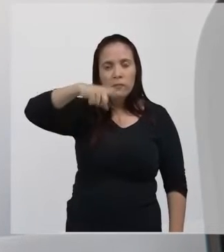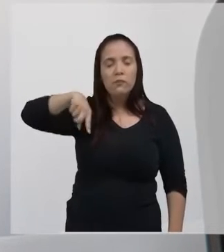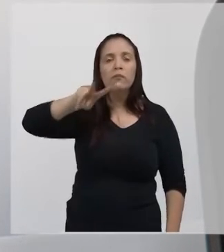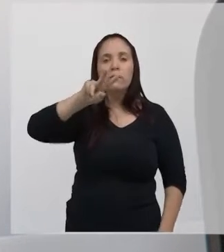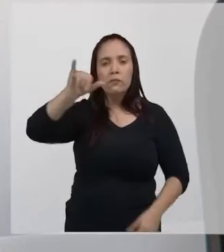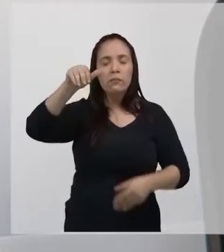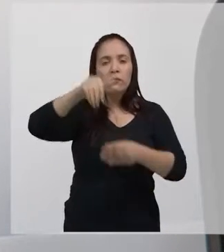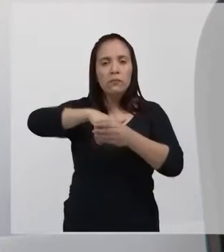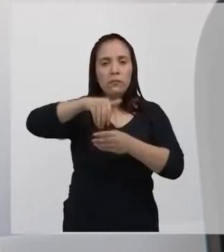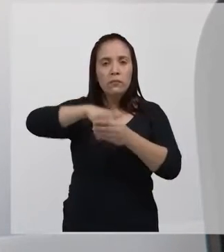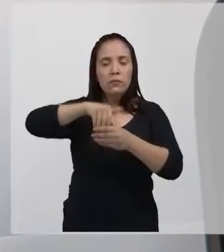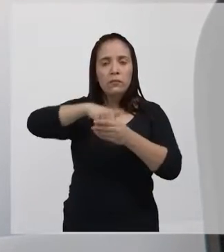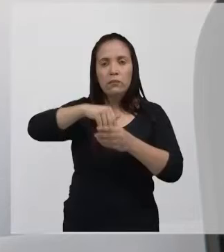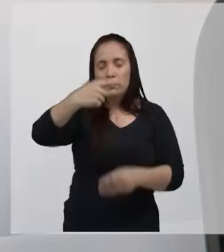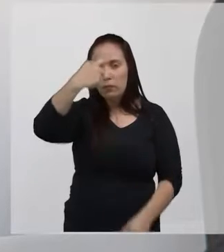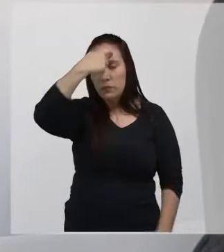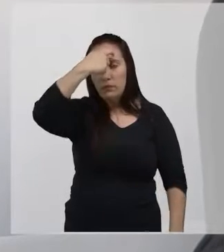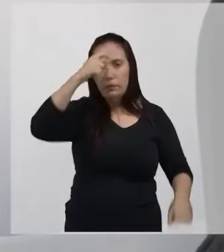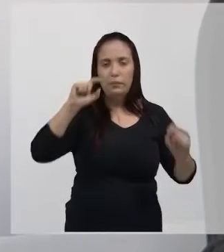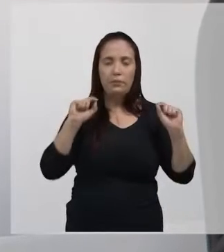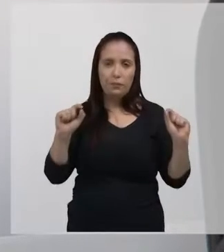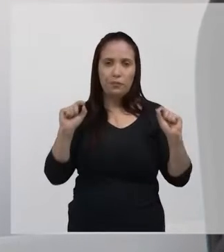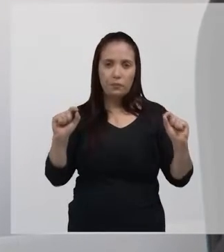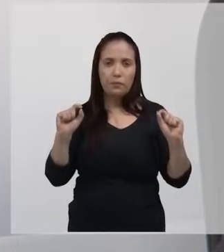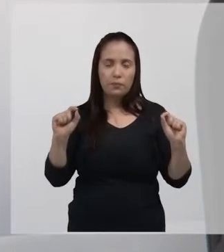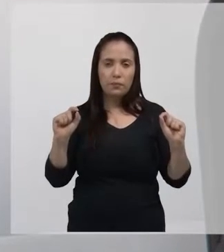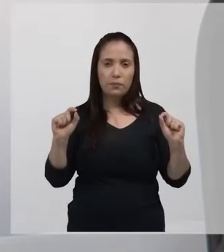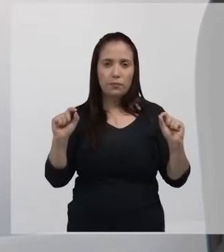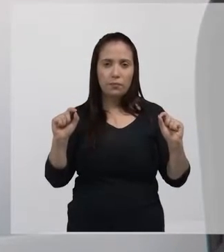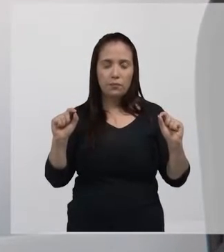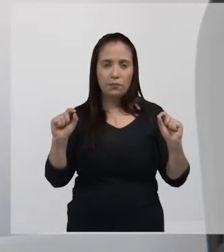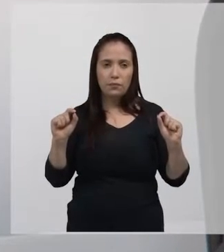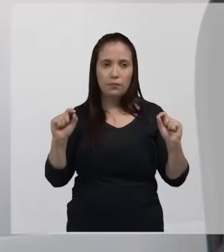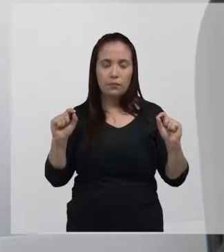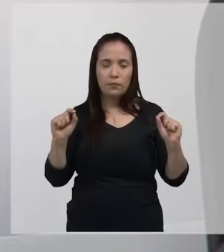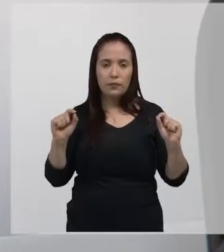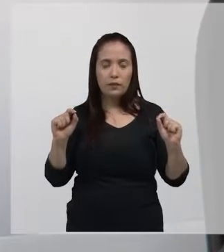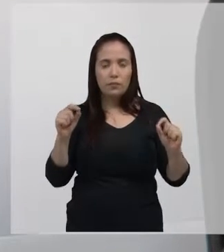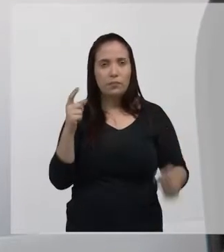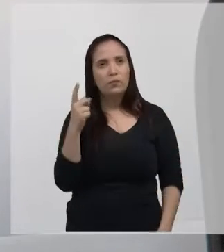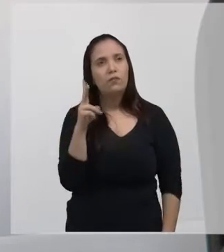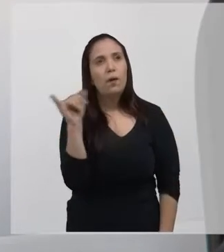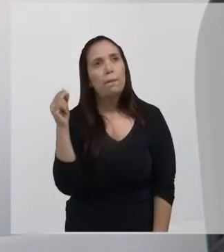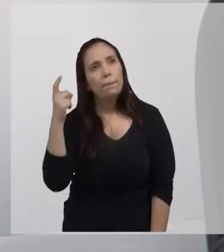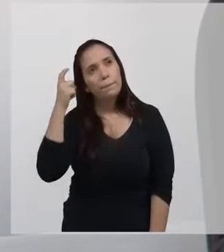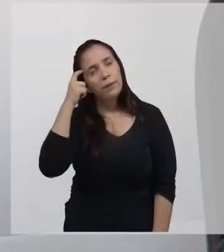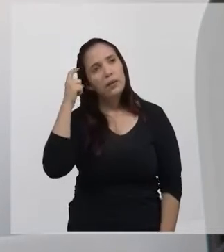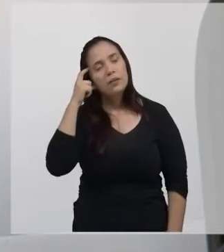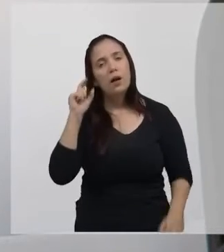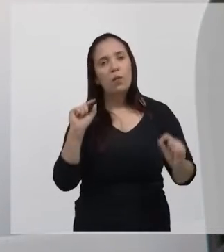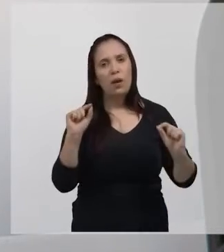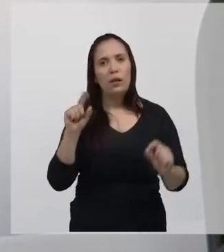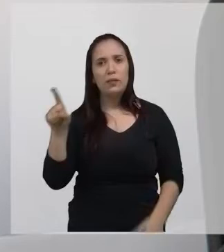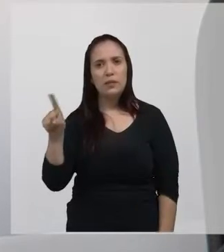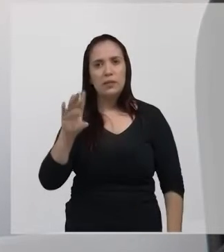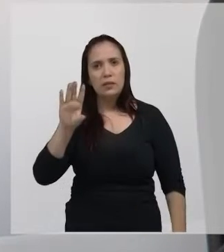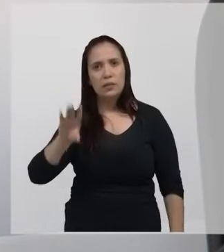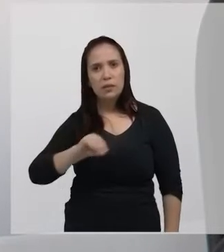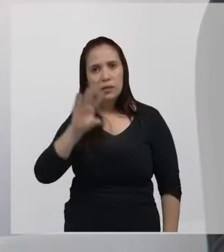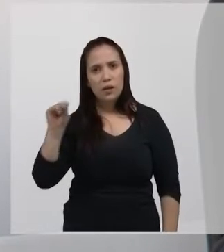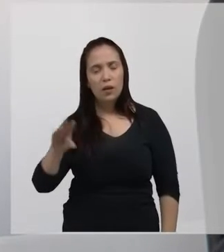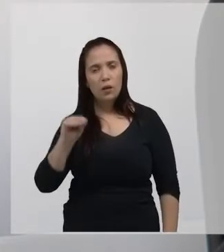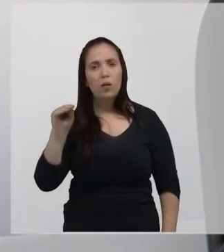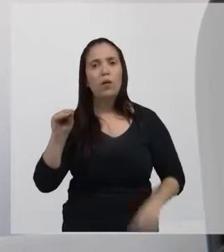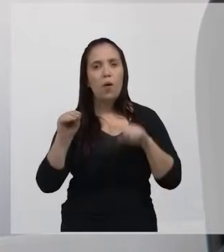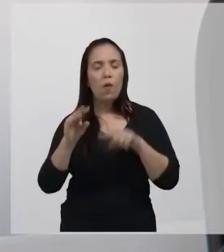vai chegar a um determinado momento que ele vai colocar na balança, ele vai dizer, poxa vida, Ciro é alguém